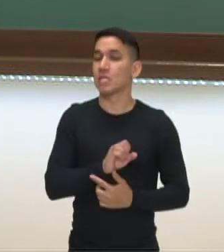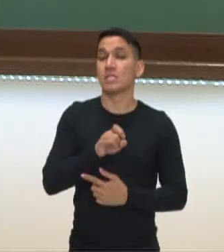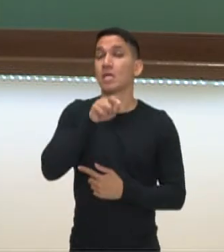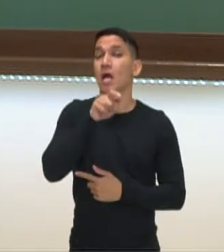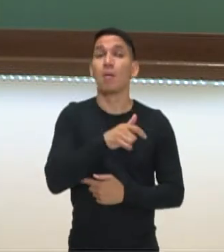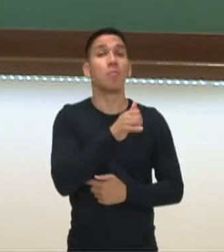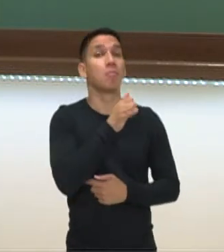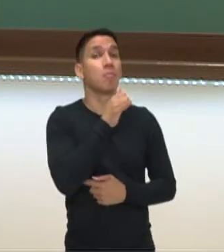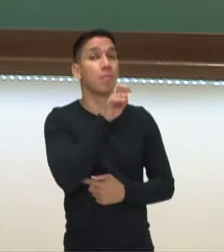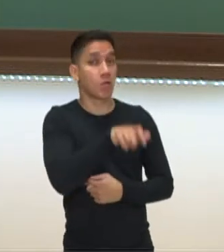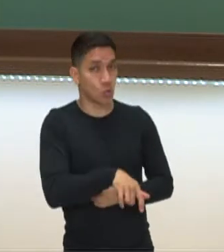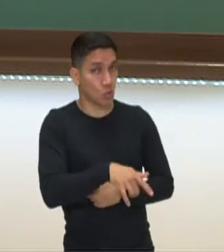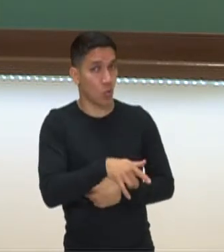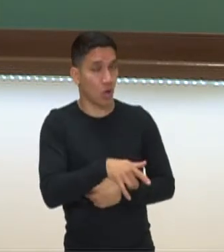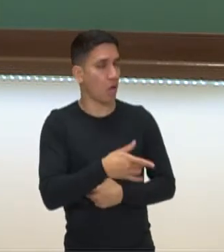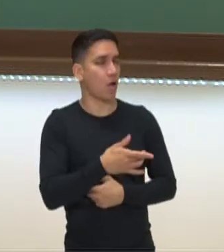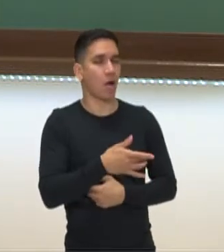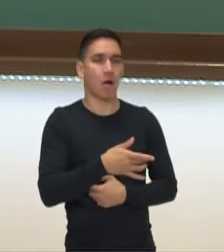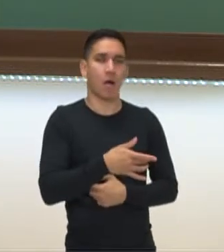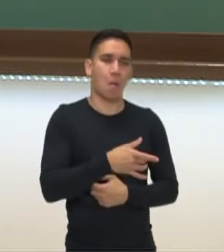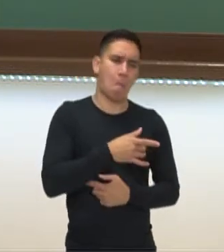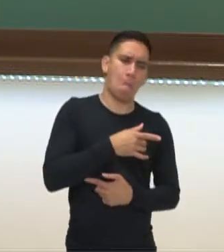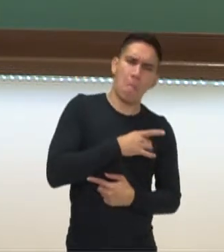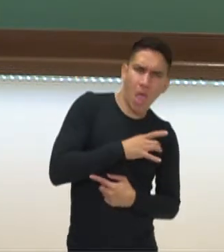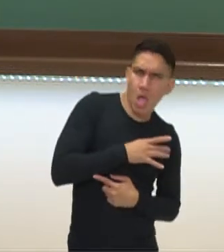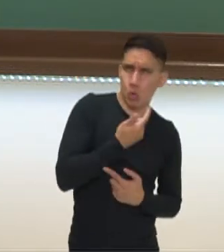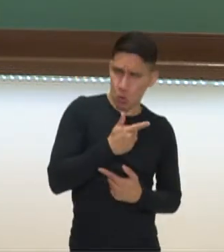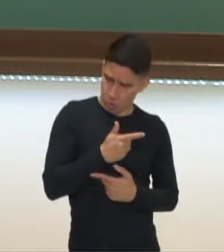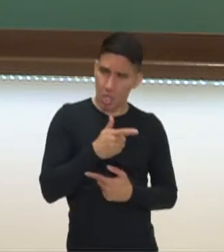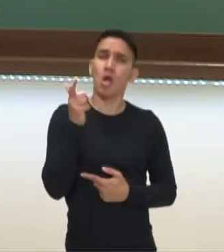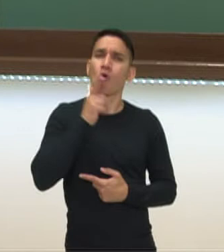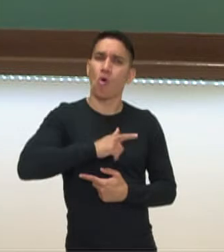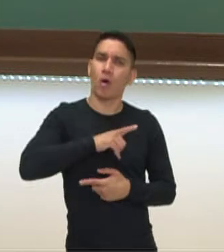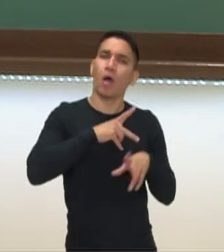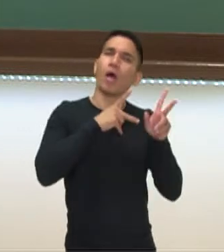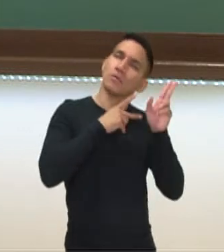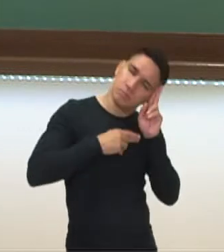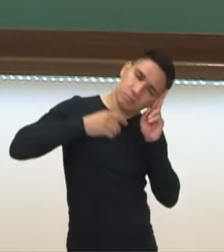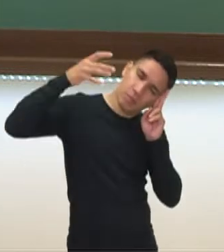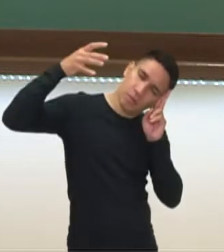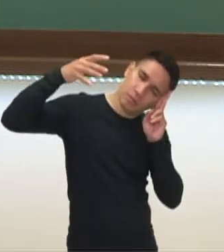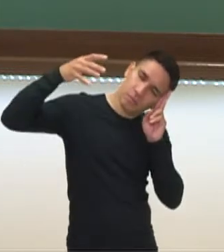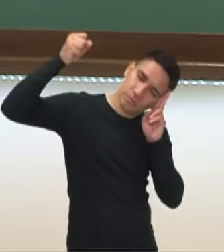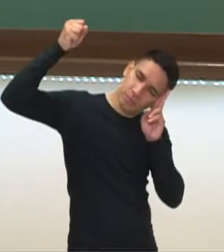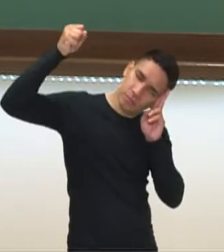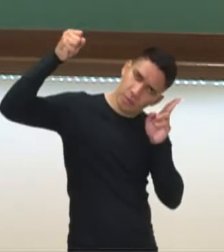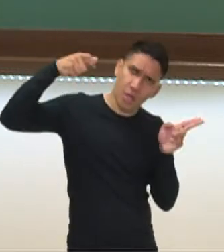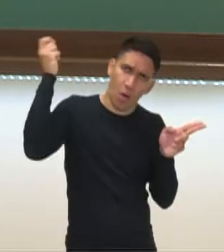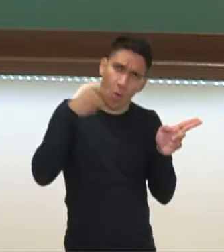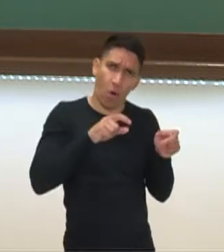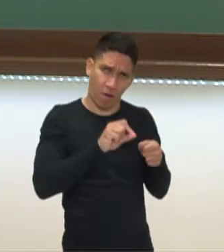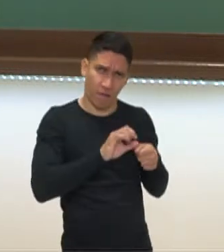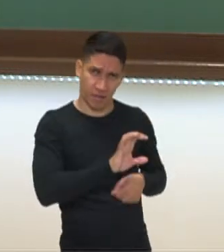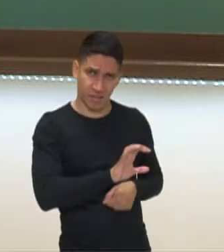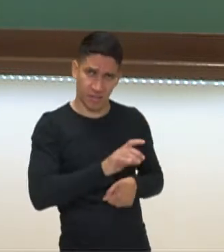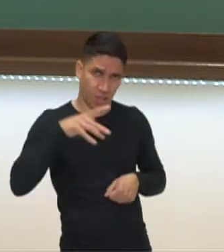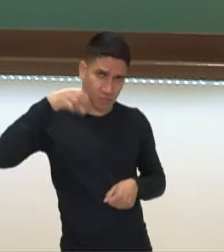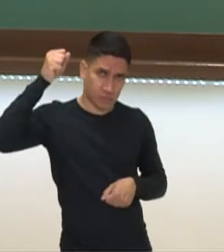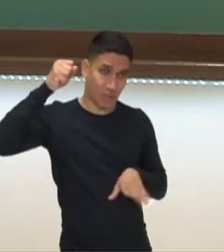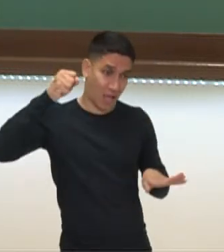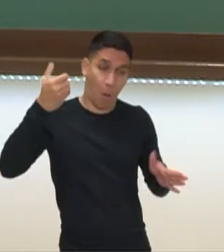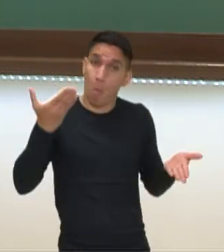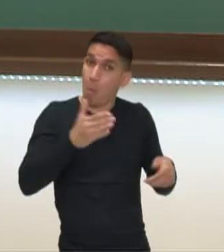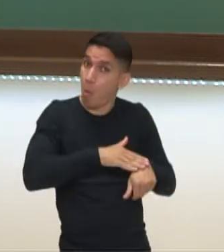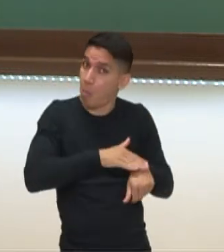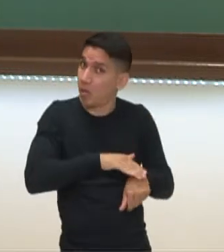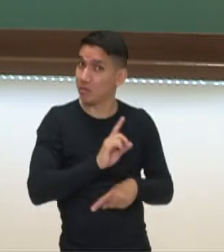não tivesse medo, ela dormiria com a luz apagada. É possível ela dormir com a luz apagada? Nesse momento não, né? Porque ela